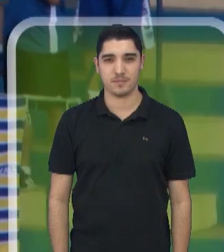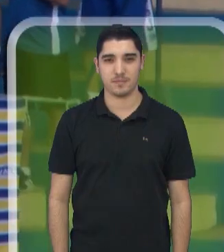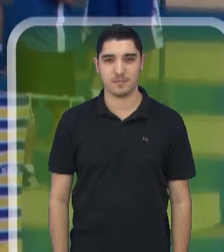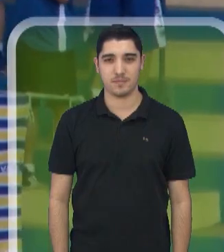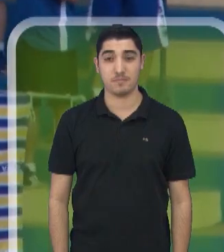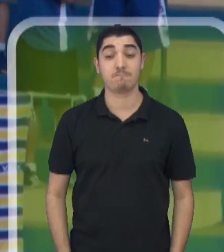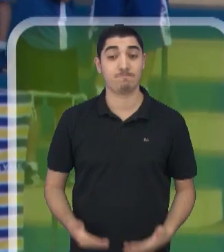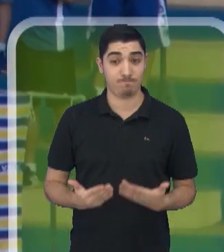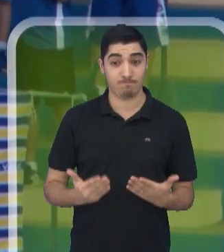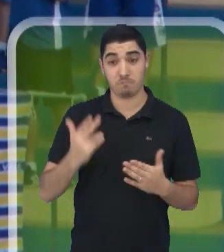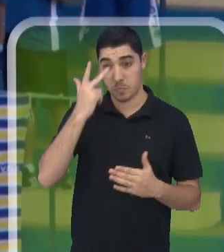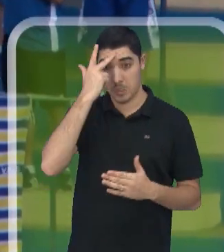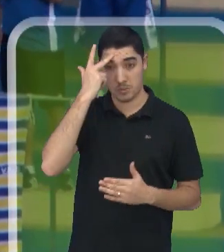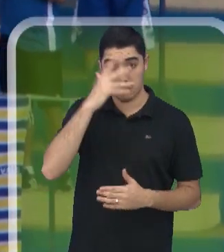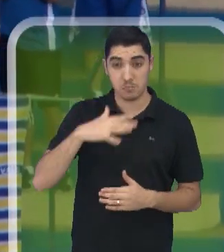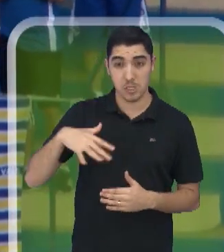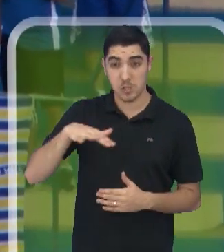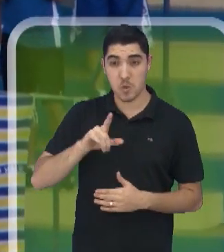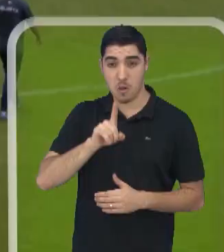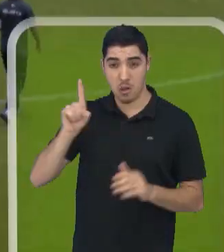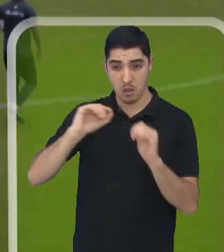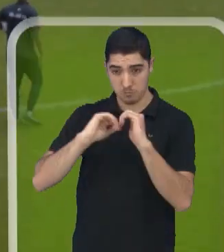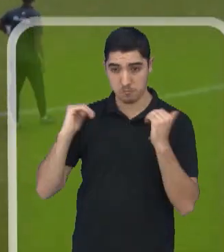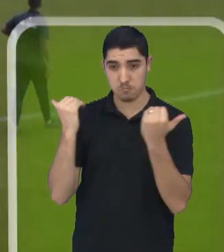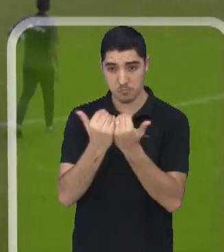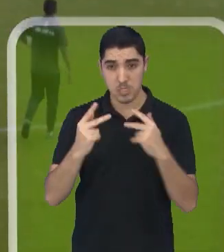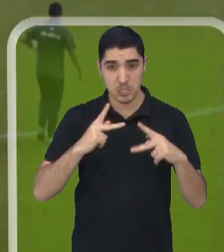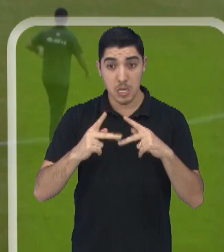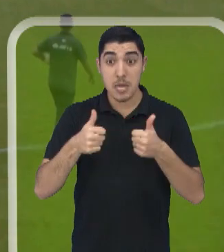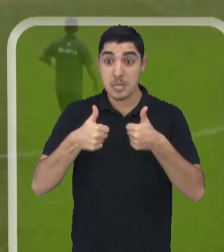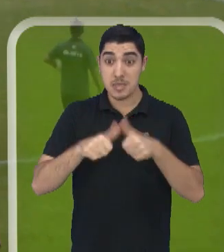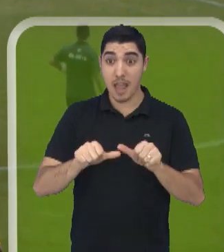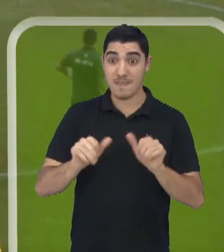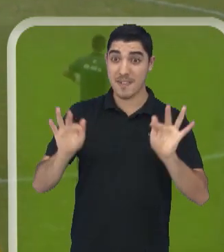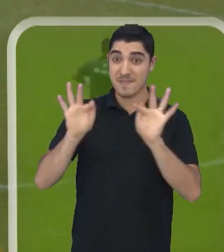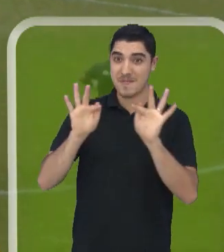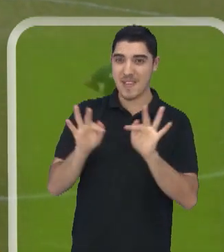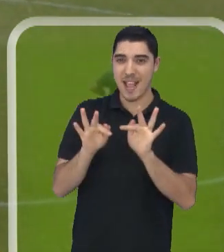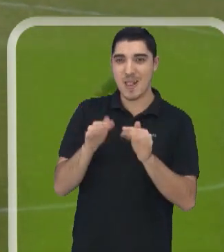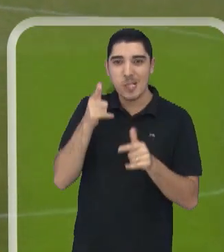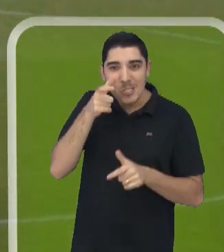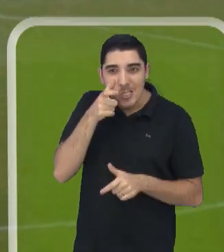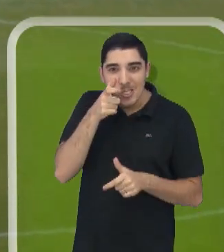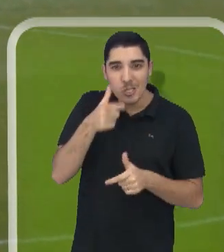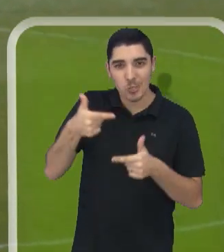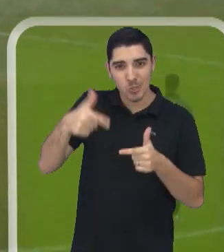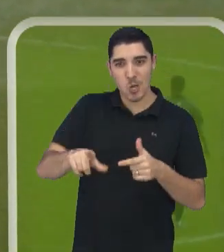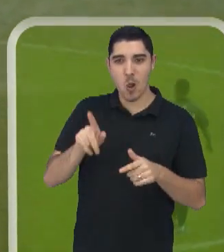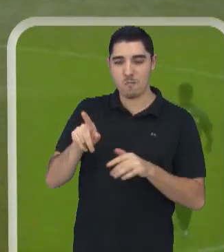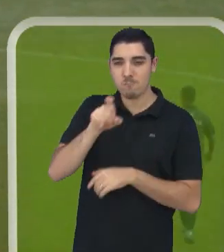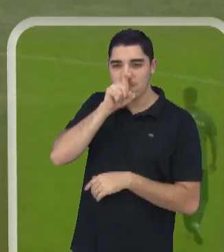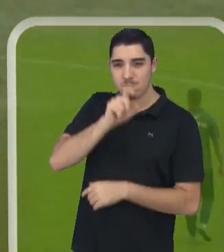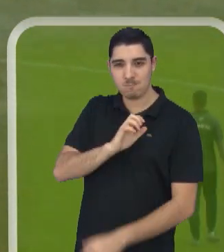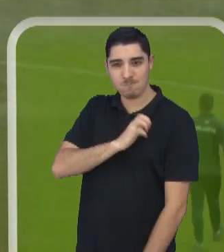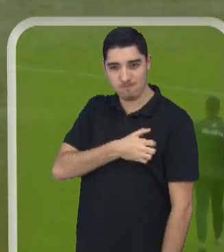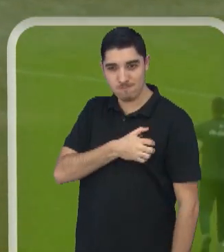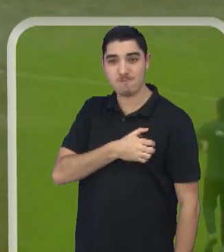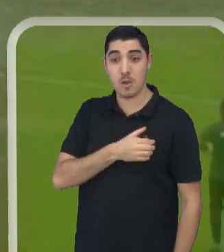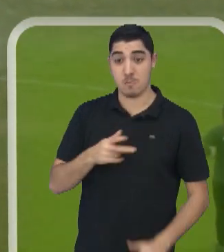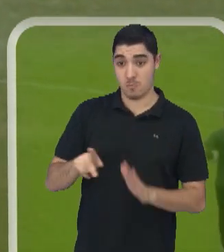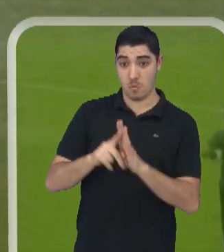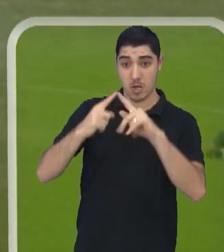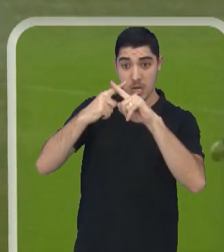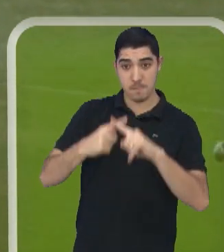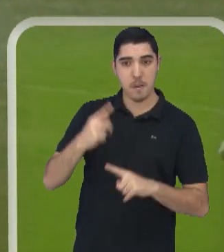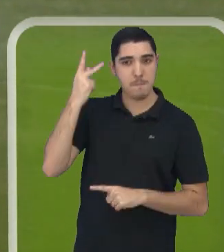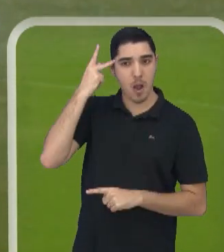O clima no estádio Martins Pereira estava bom para acompanhar mais uma partida da Águia do Vale no Campeonato